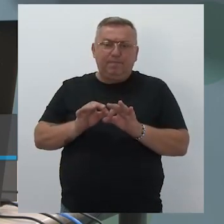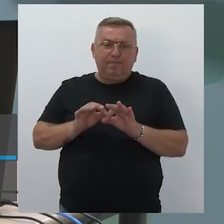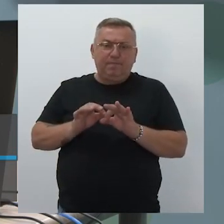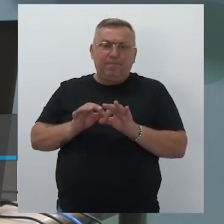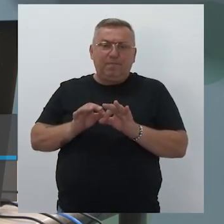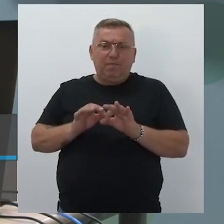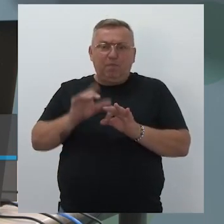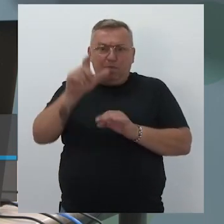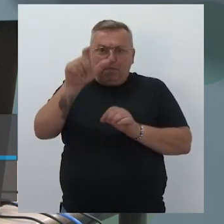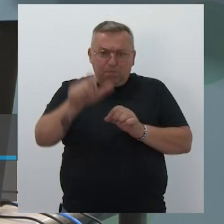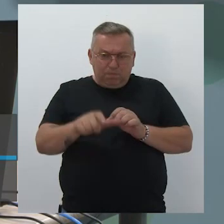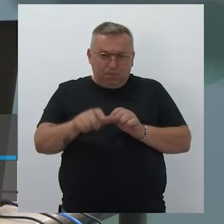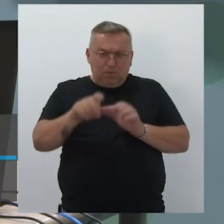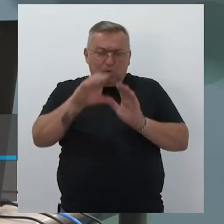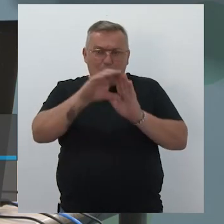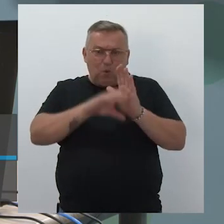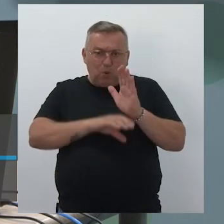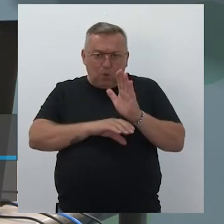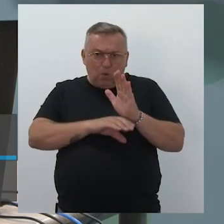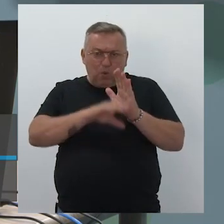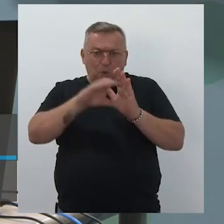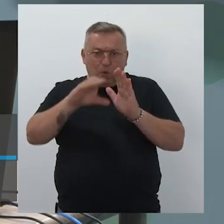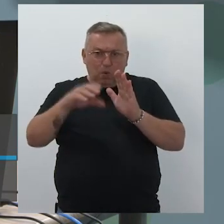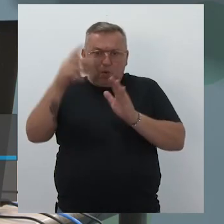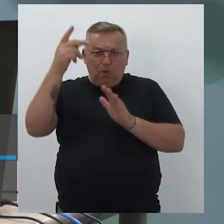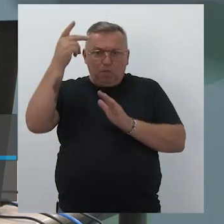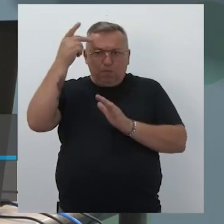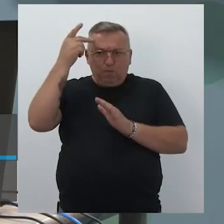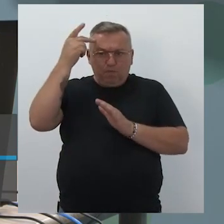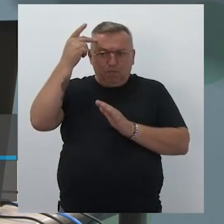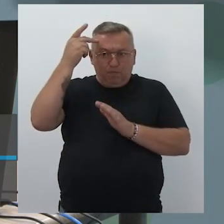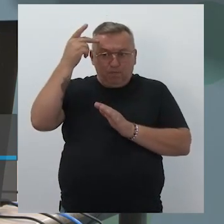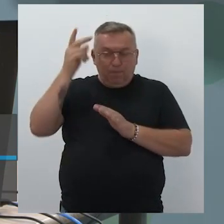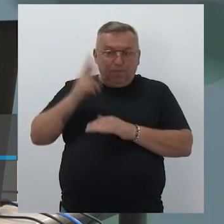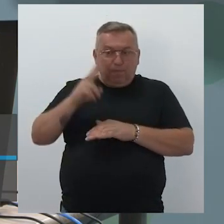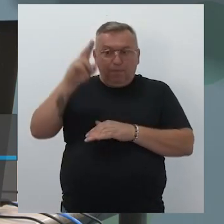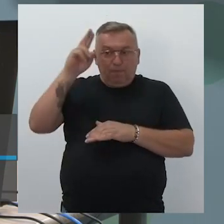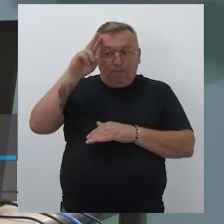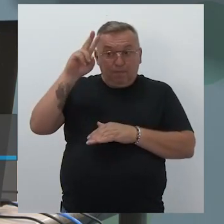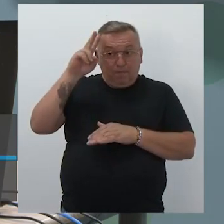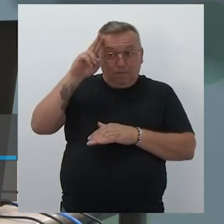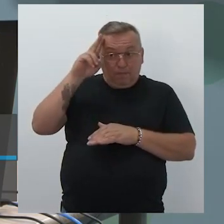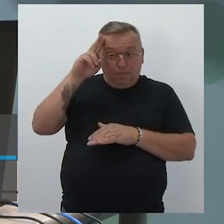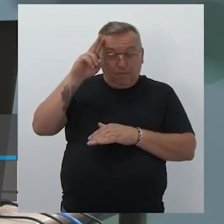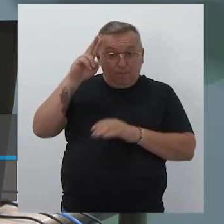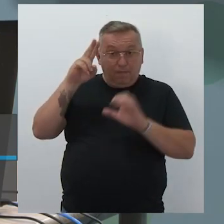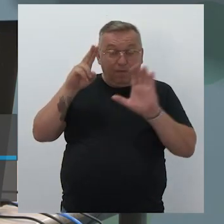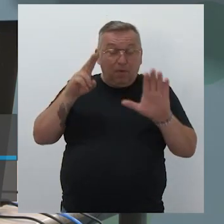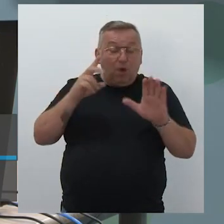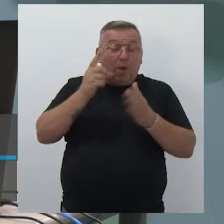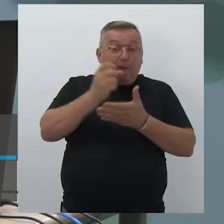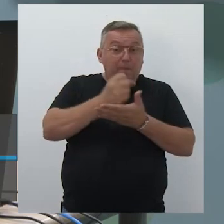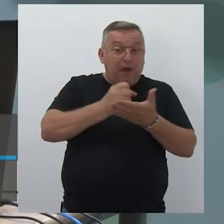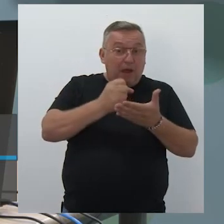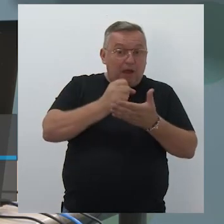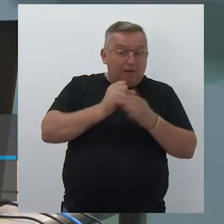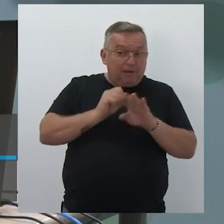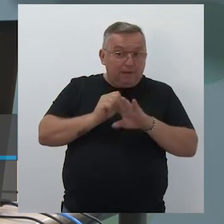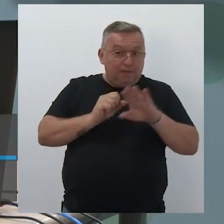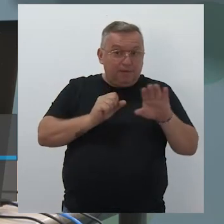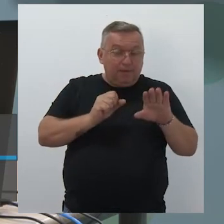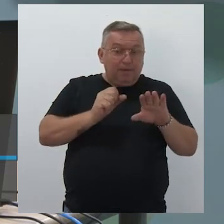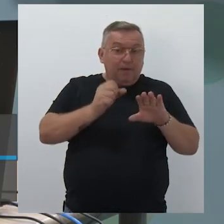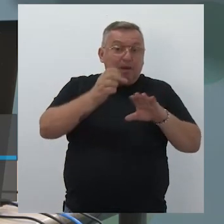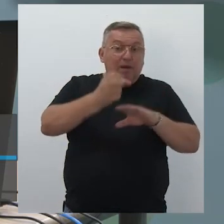os organizadores curriculares do currículo paulista, e sempre lembrando, uma coisa é a base, né, que